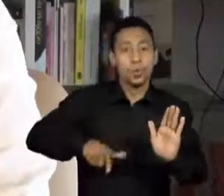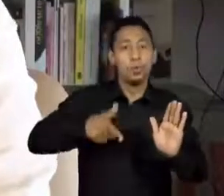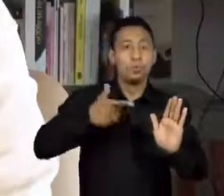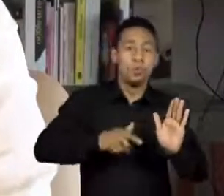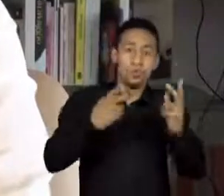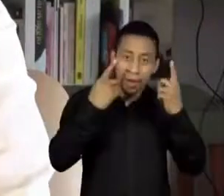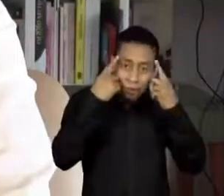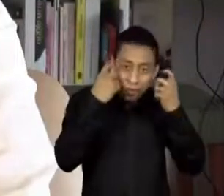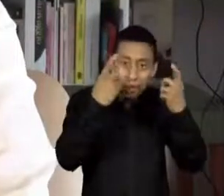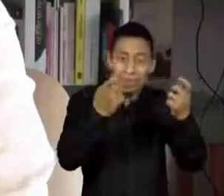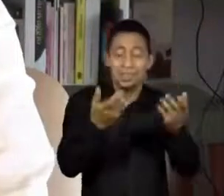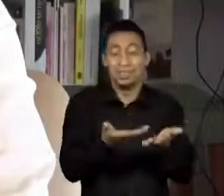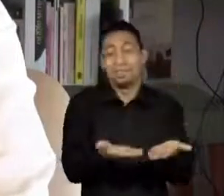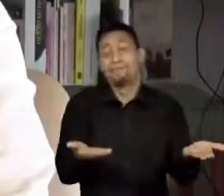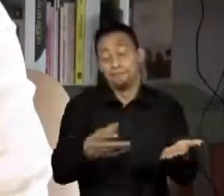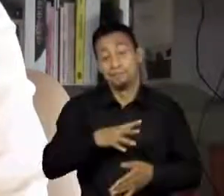Né desde o Brasil um país